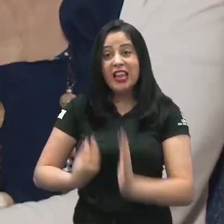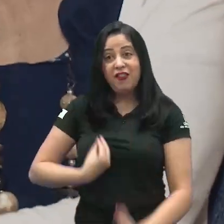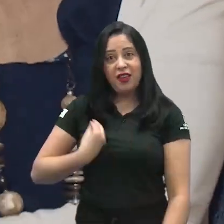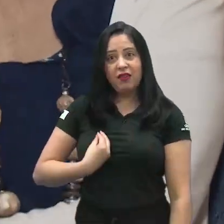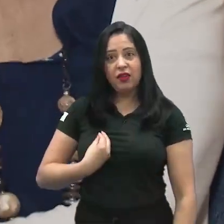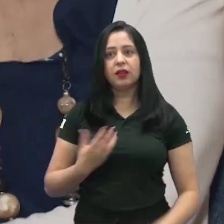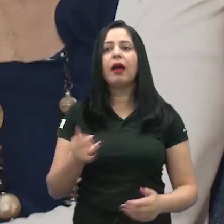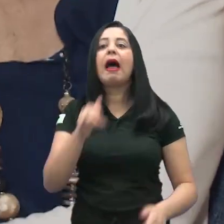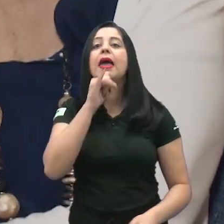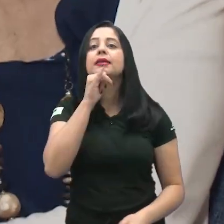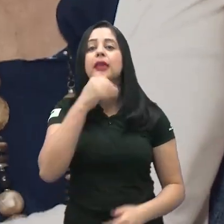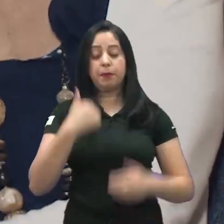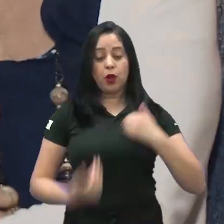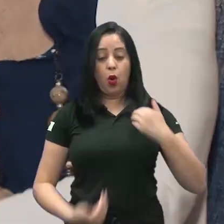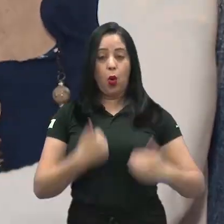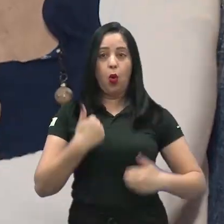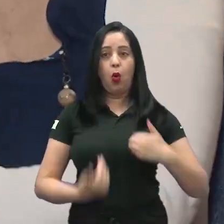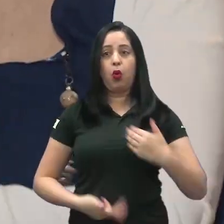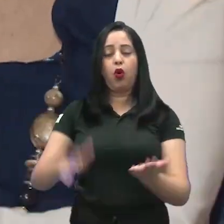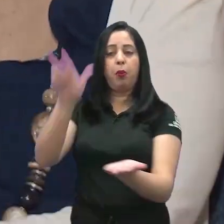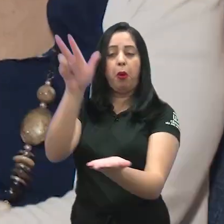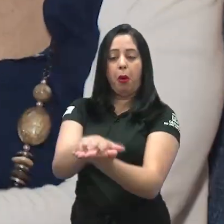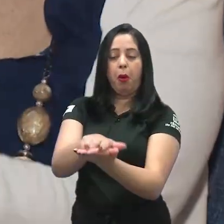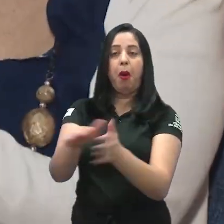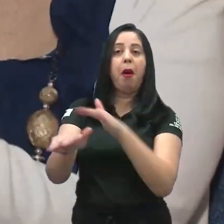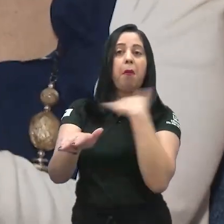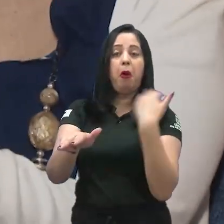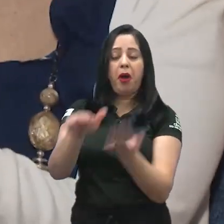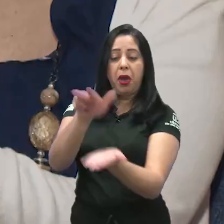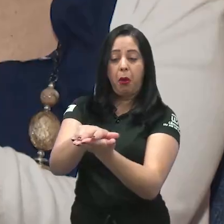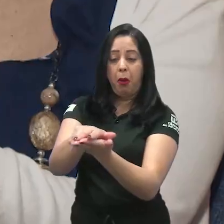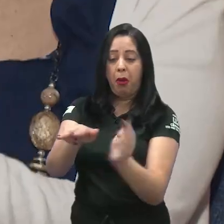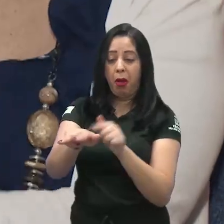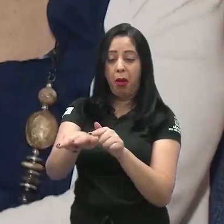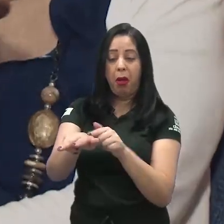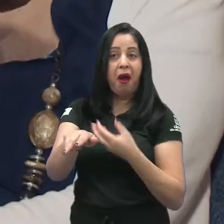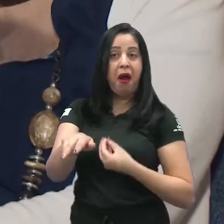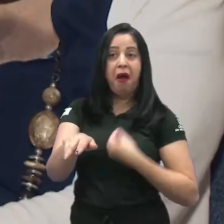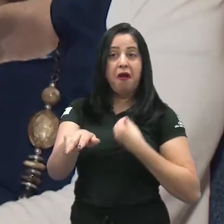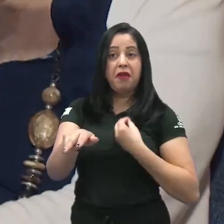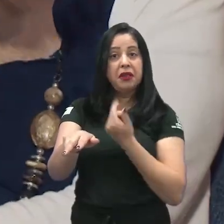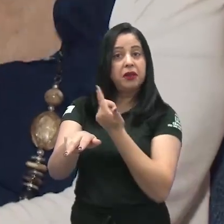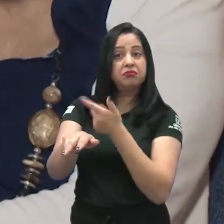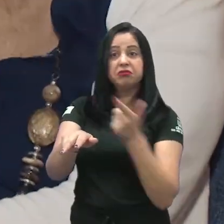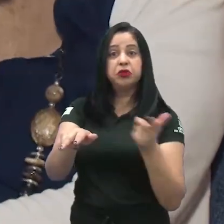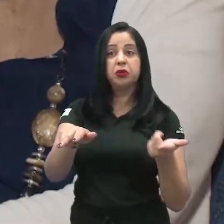corpo morto? Um corpo morto é algo inerte,